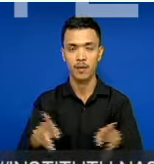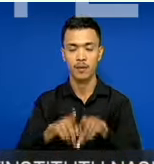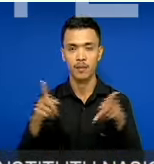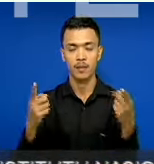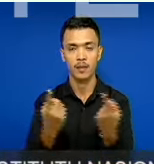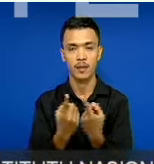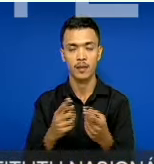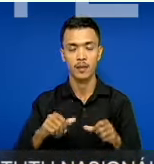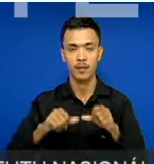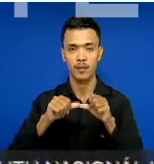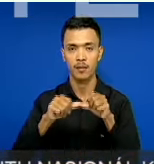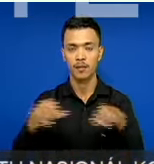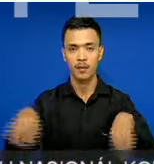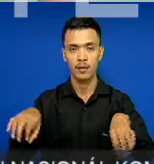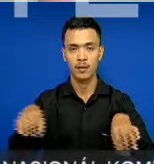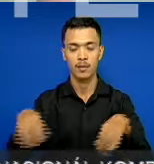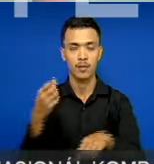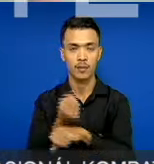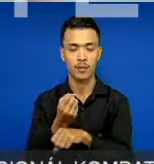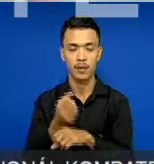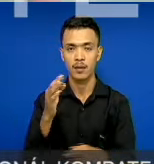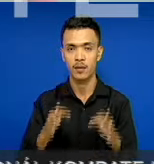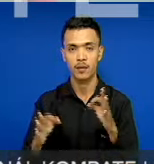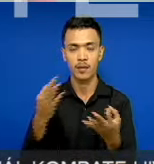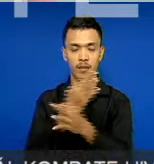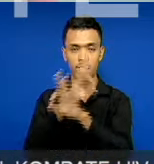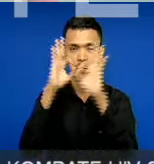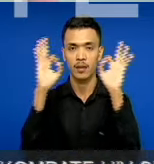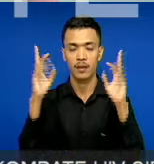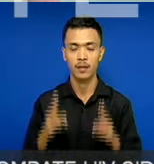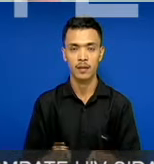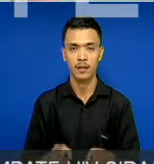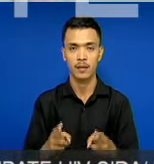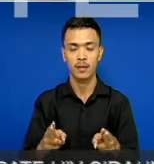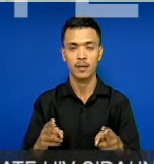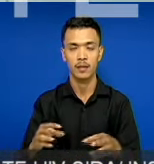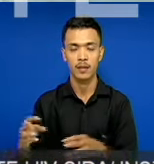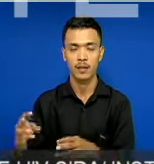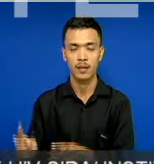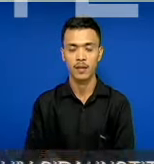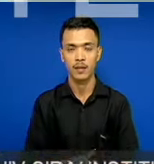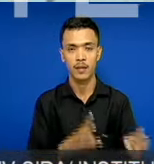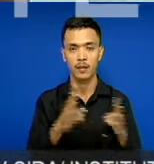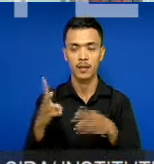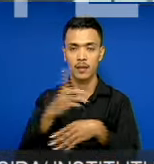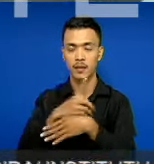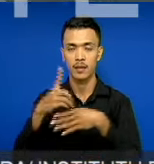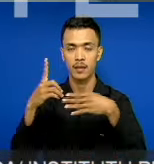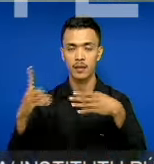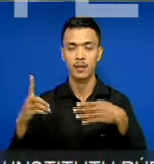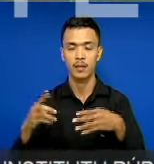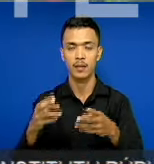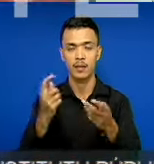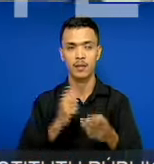Diak Nian, continua serviço Macaas. A tudo ne, bele finaliza lalais, alargamento Bahia Estrada, direção rotunda,